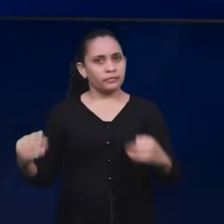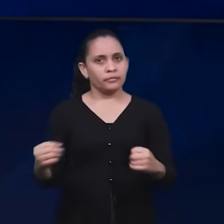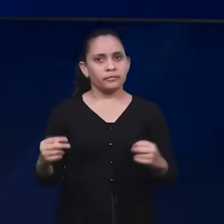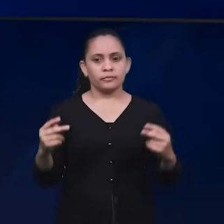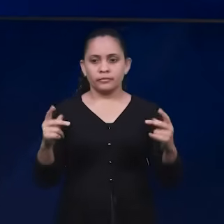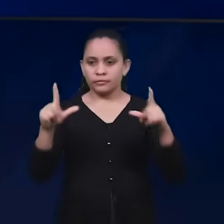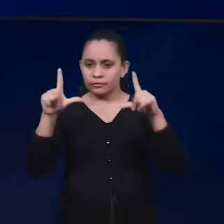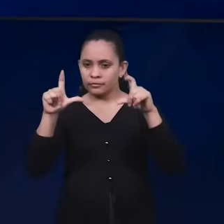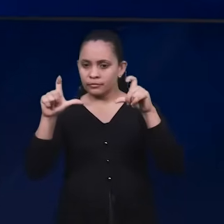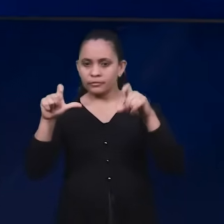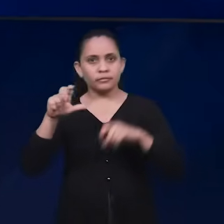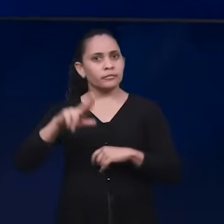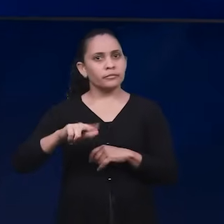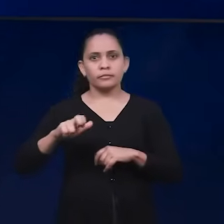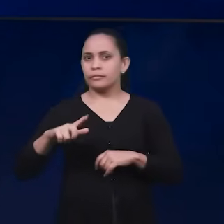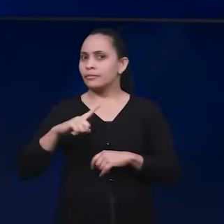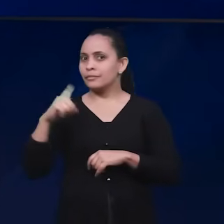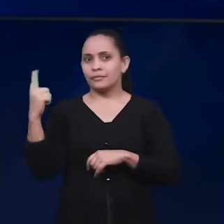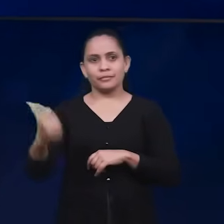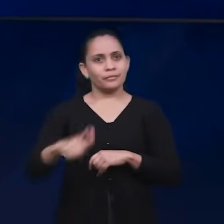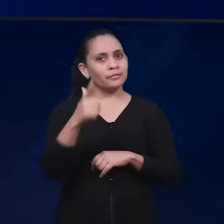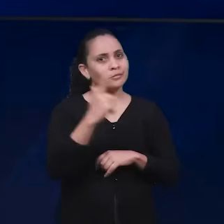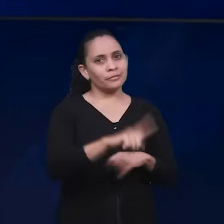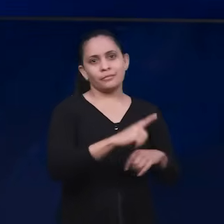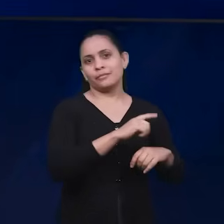todas essas fotos. Nunca há uma porta.